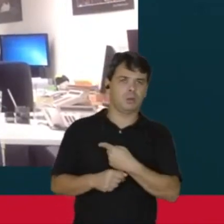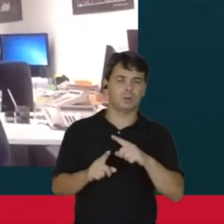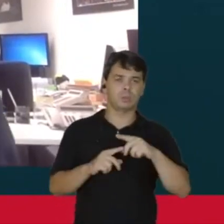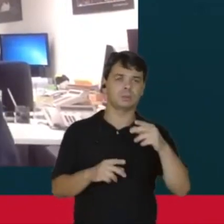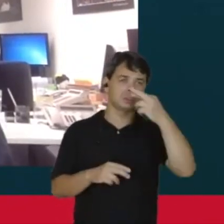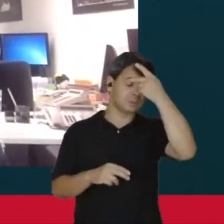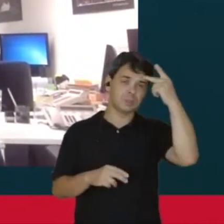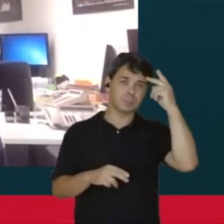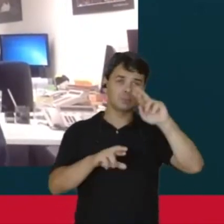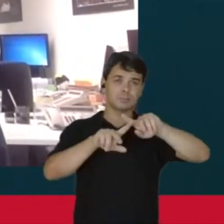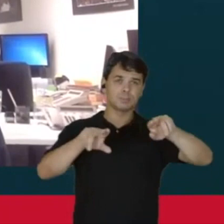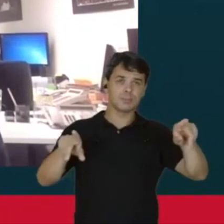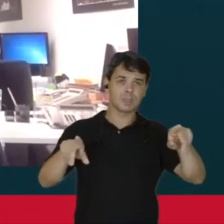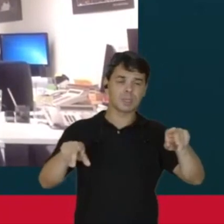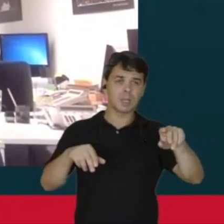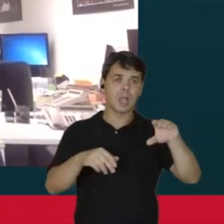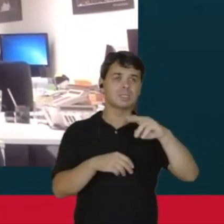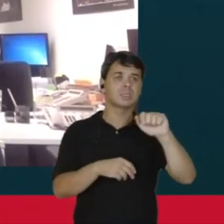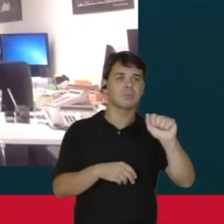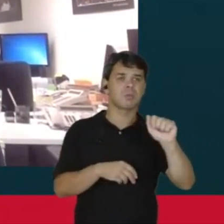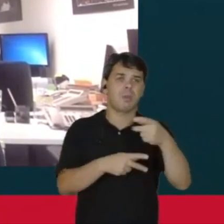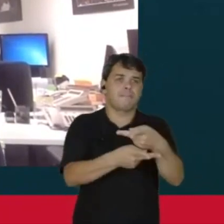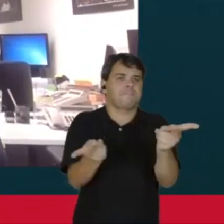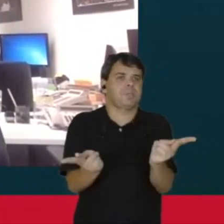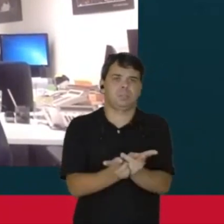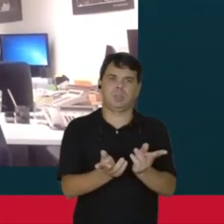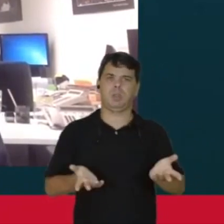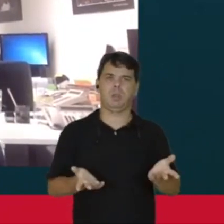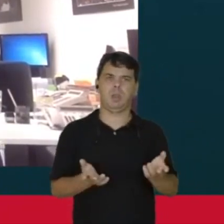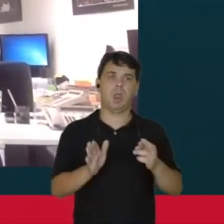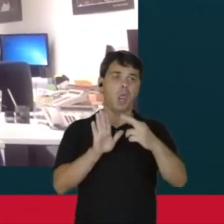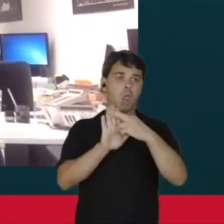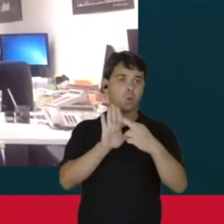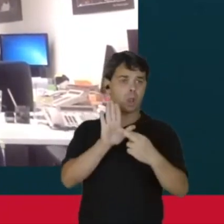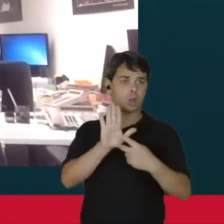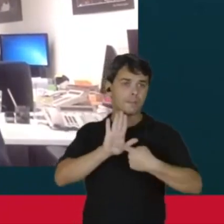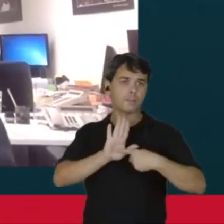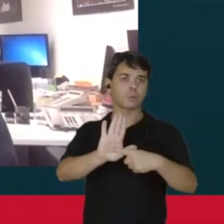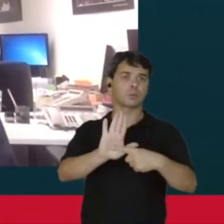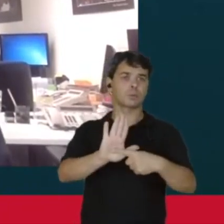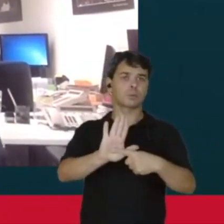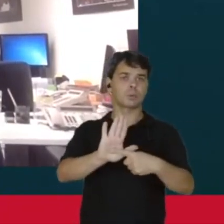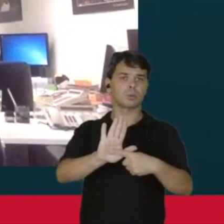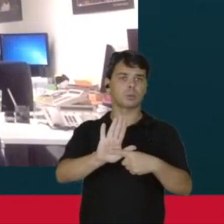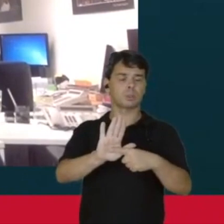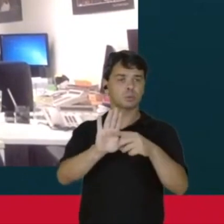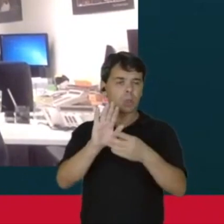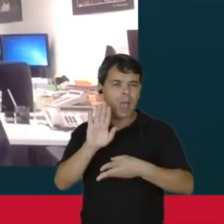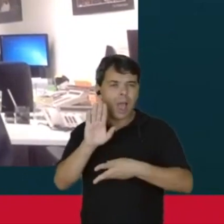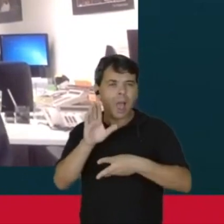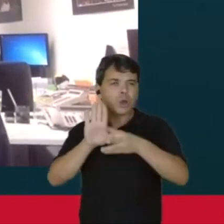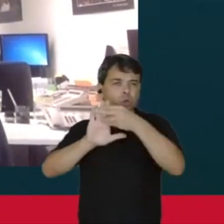pessoas imaginavam que a CPI terminaria em pizza. E o relatório que foi apresentado, pela sua contundência e pela